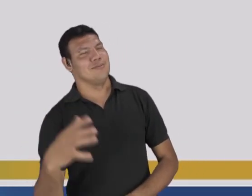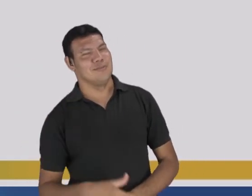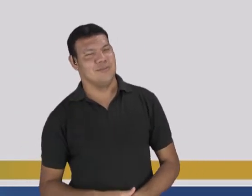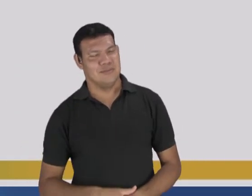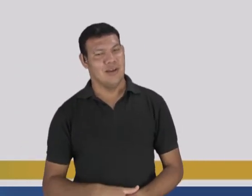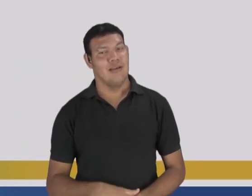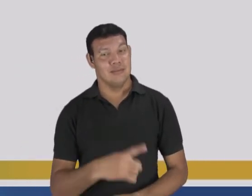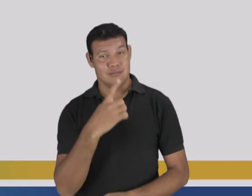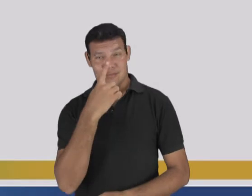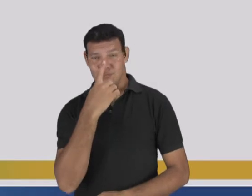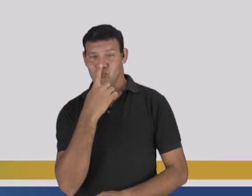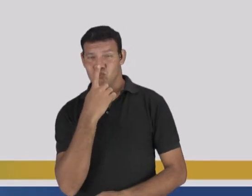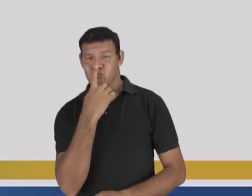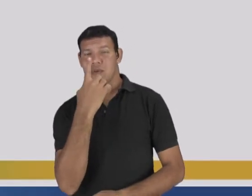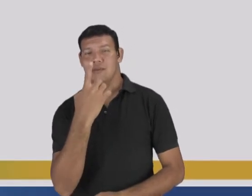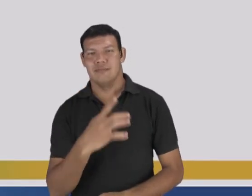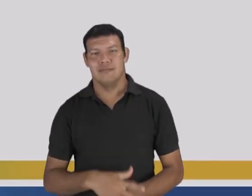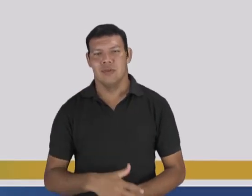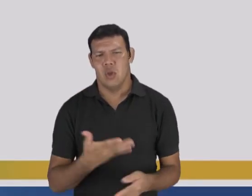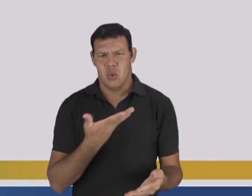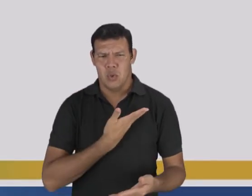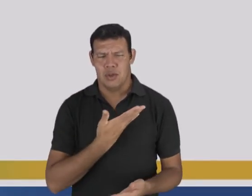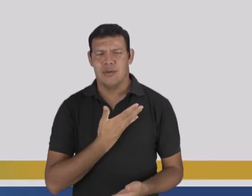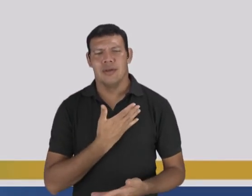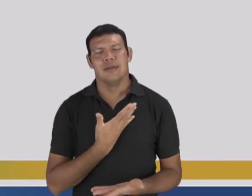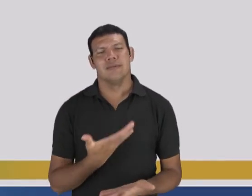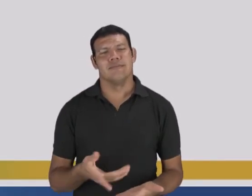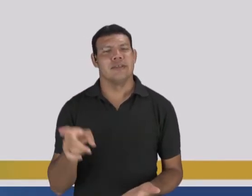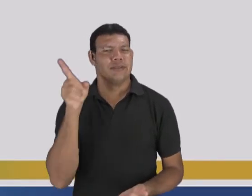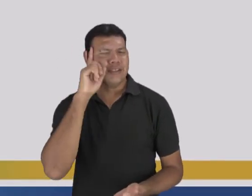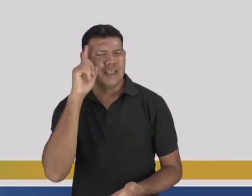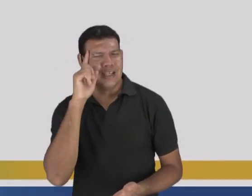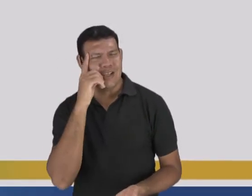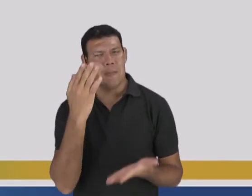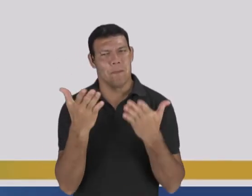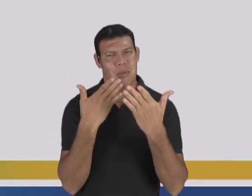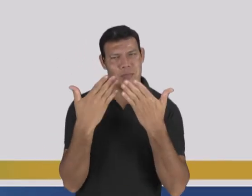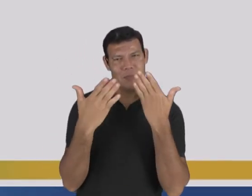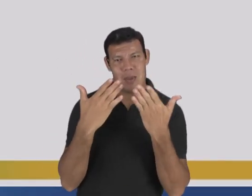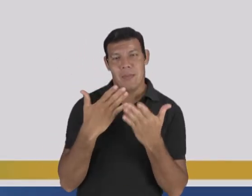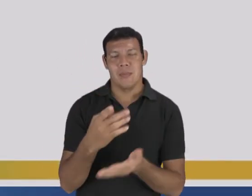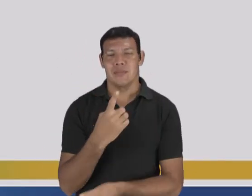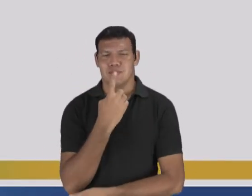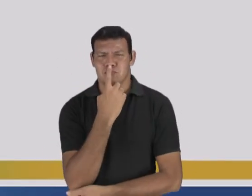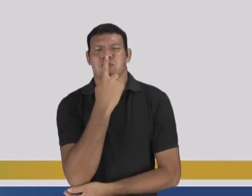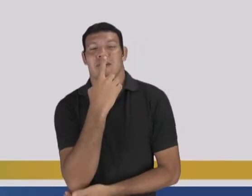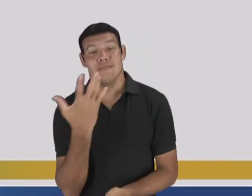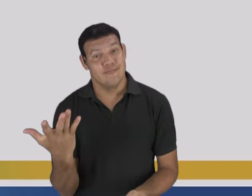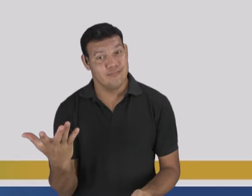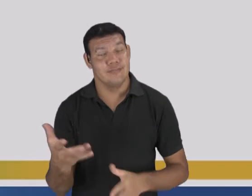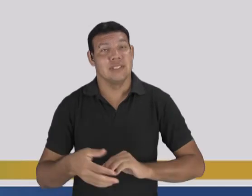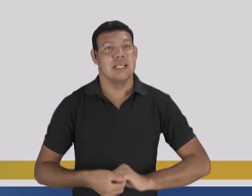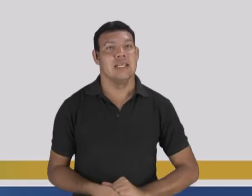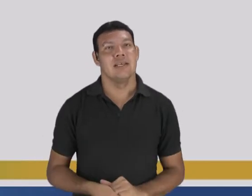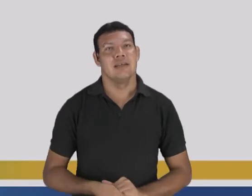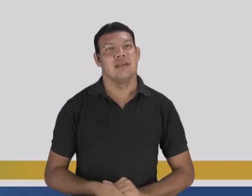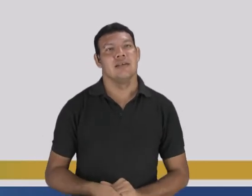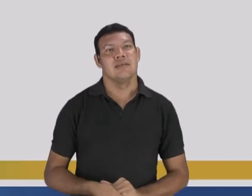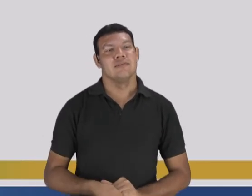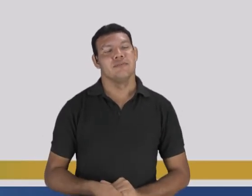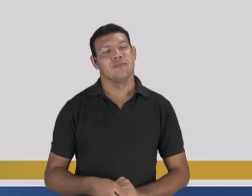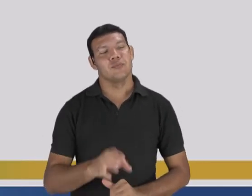uma pessoa íntima, né? Você vê um amigo que você conversa todo dia, olá, buenas, né? Olá, que